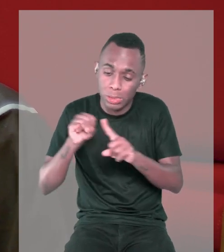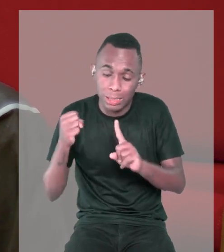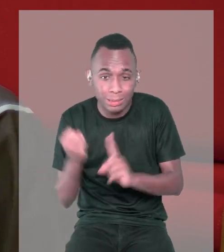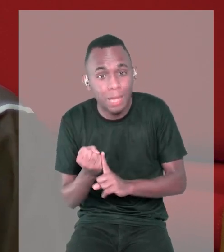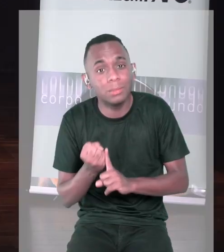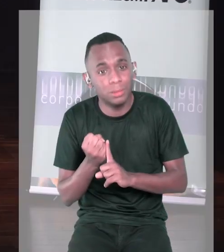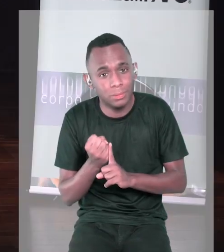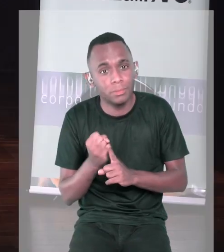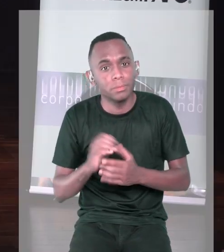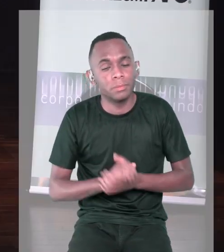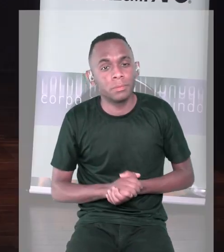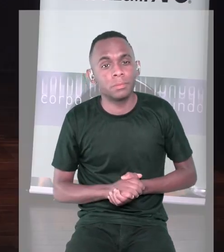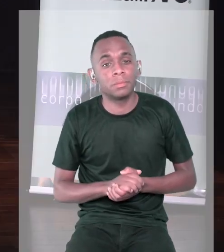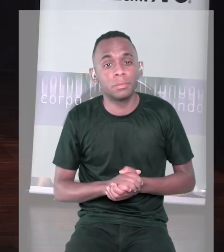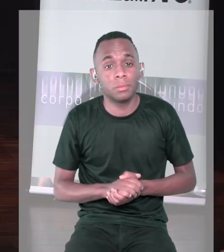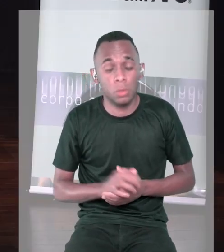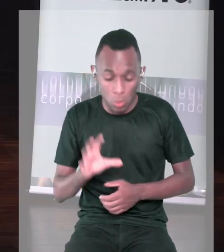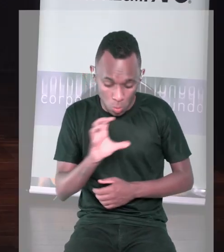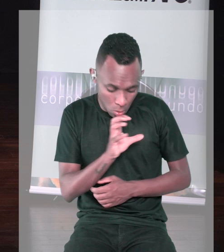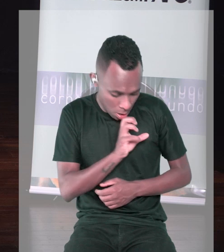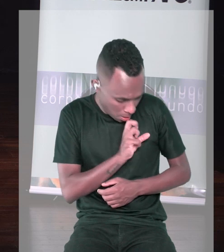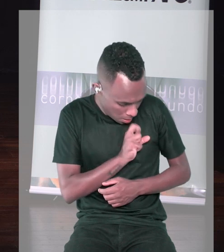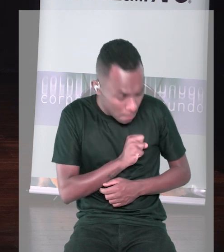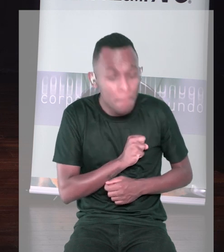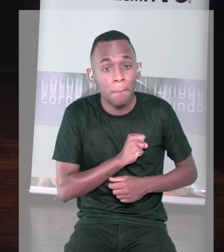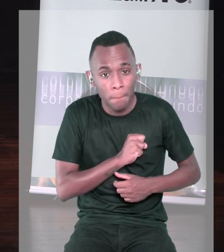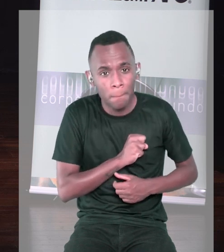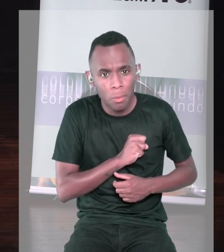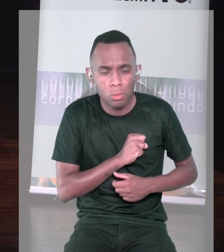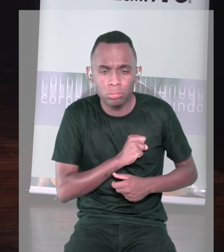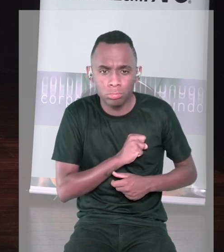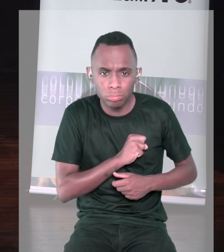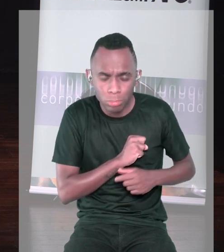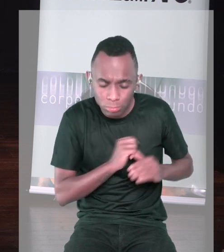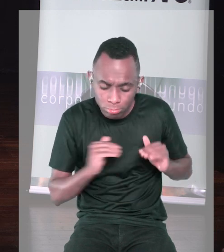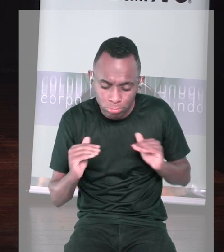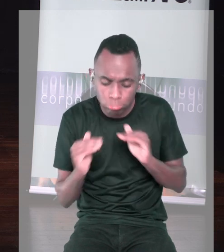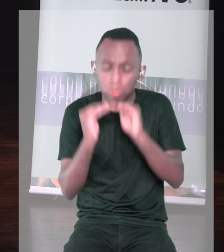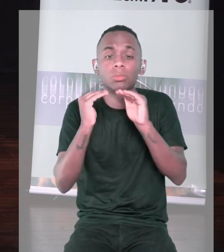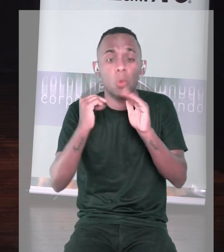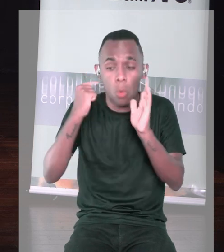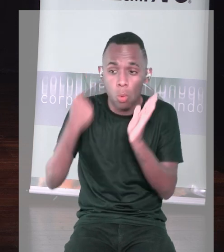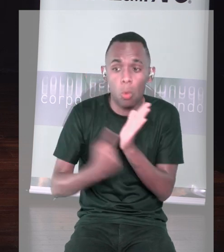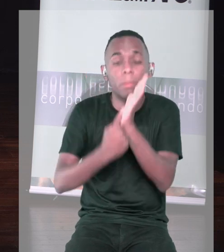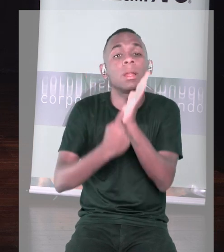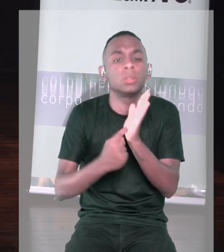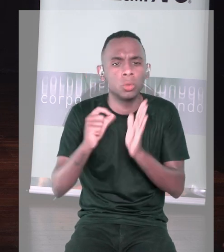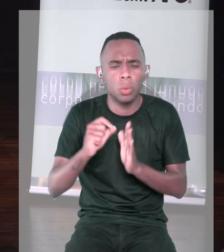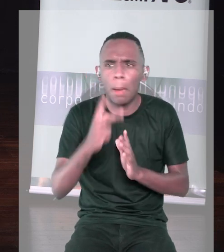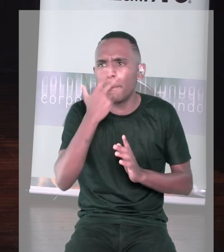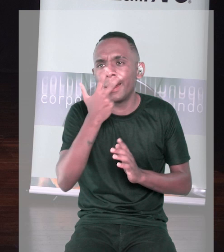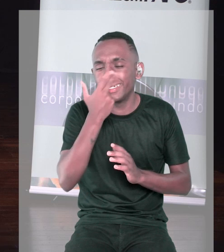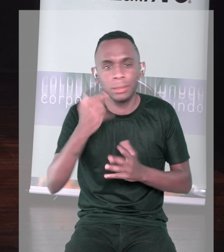e a sociedade, o próprio amor honra um acordo mais alto, mais amplo, um